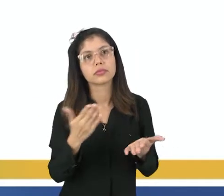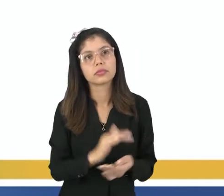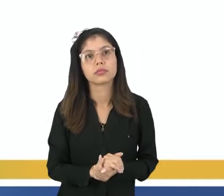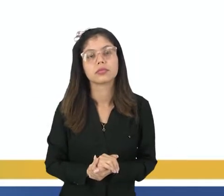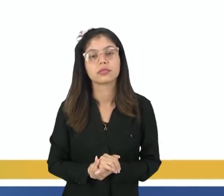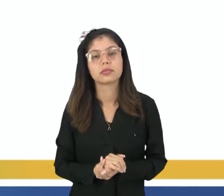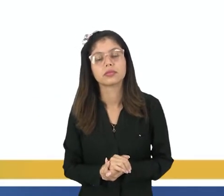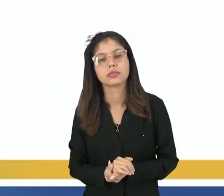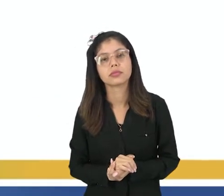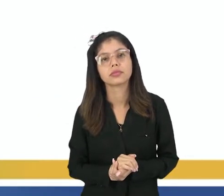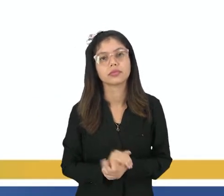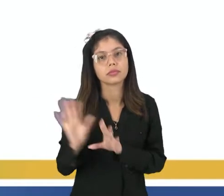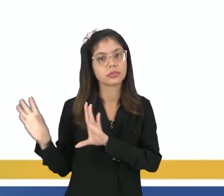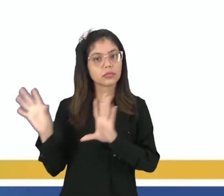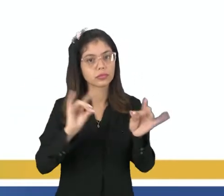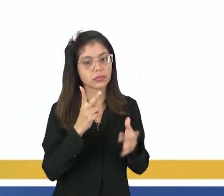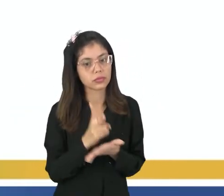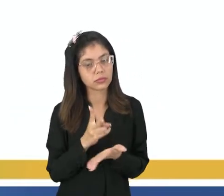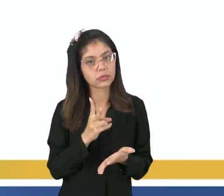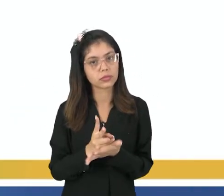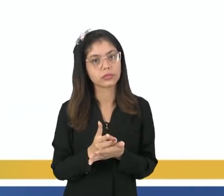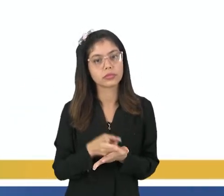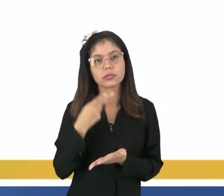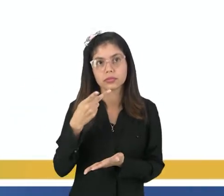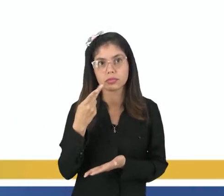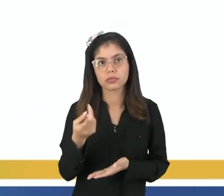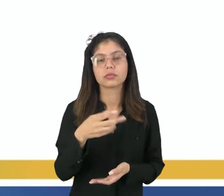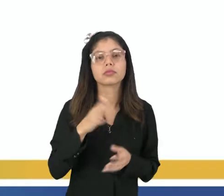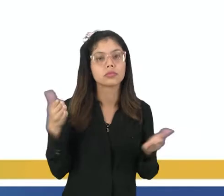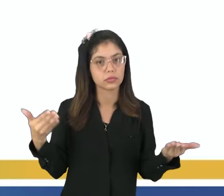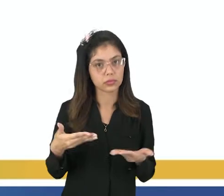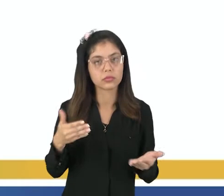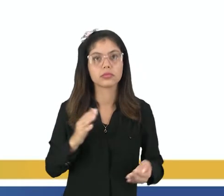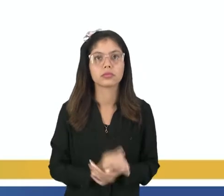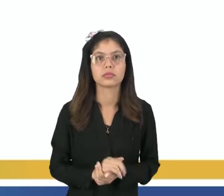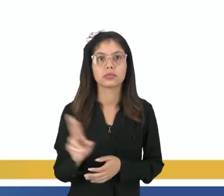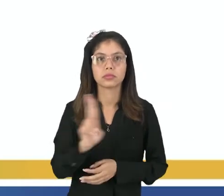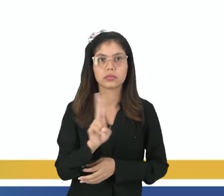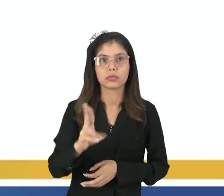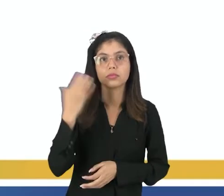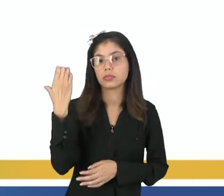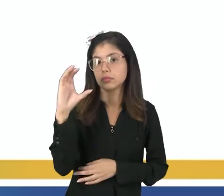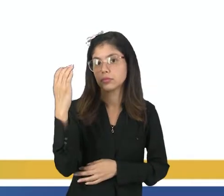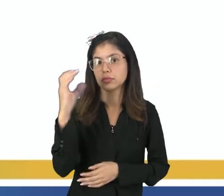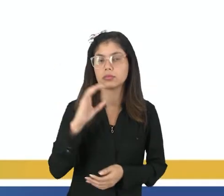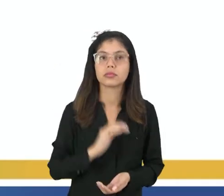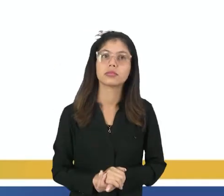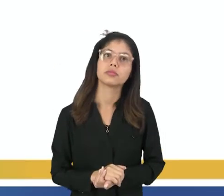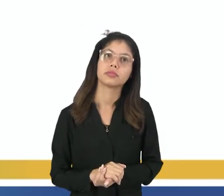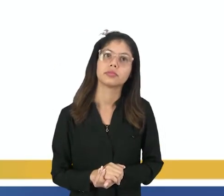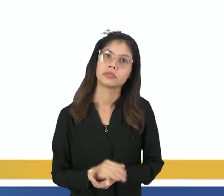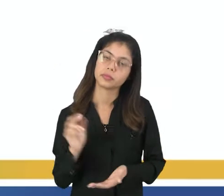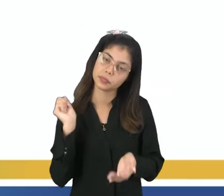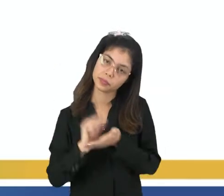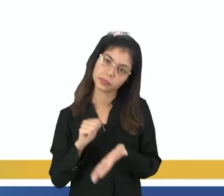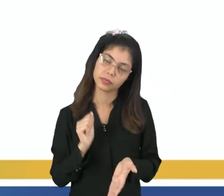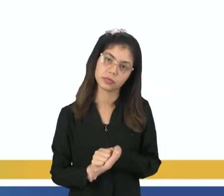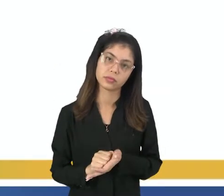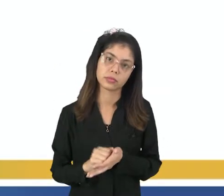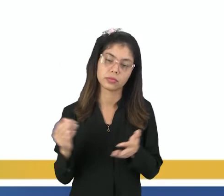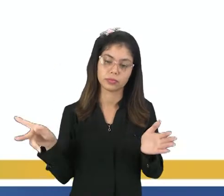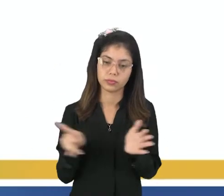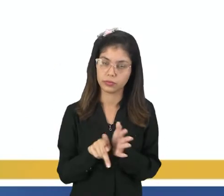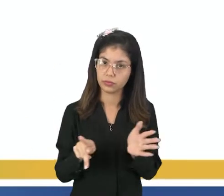está se reportando ao mesmo indivíduo que eu estou falando no momento, existe aí o nome científico, que ele vai ser escrito em uma linguagem